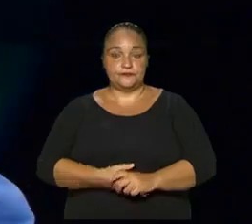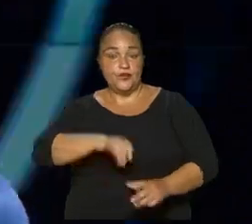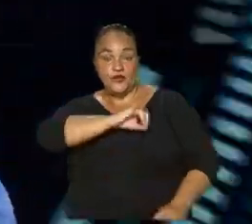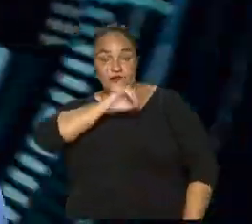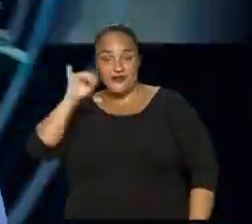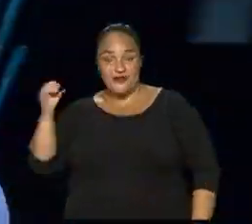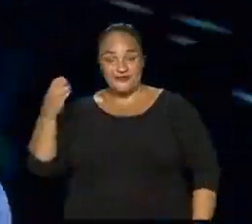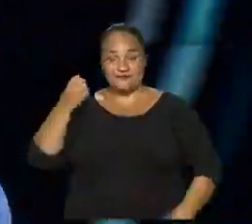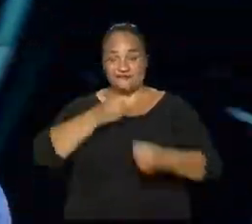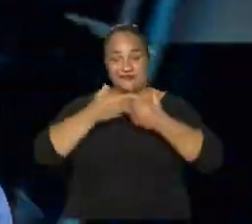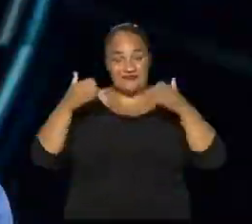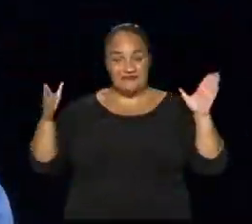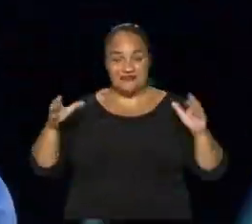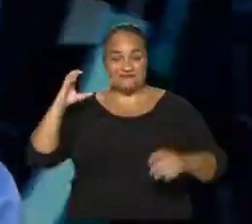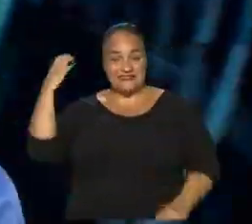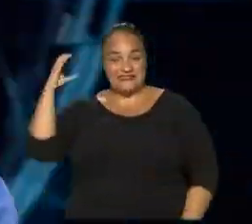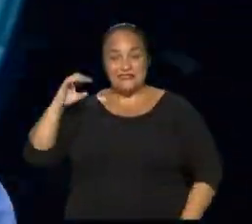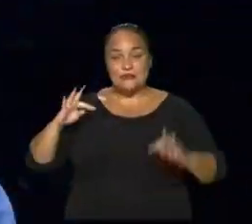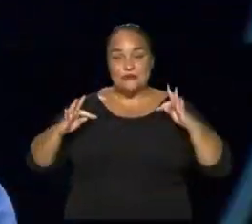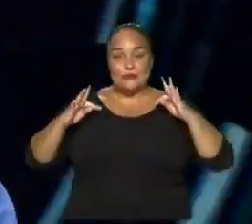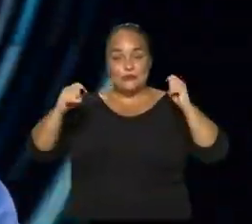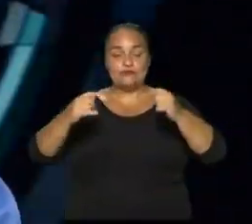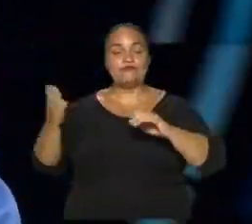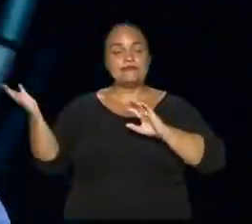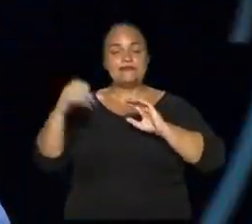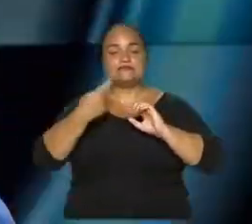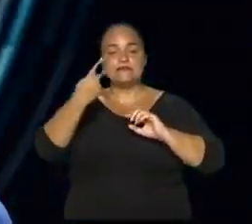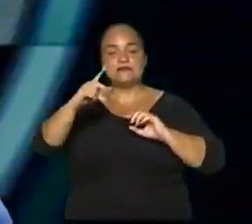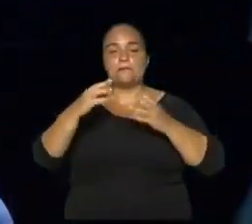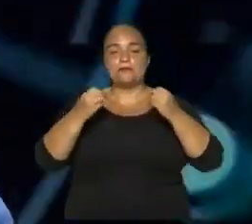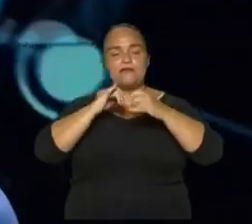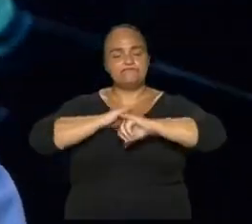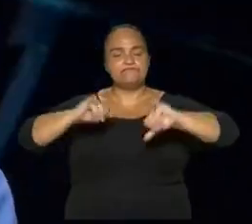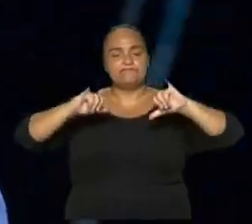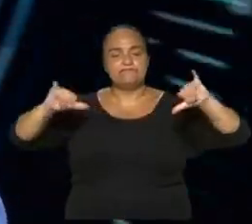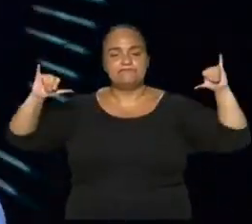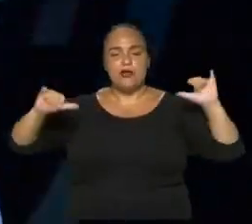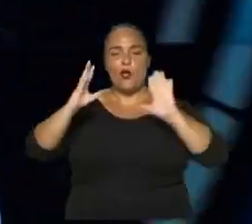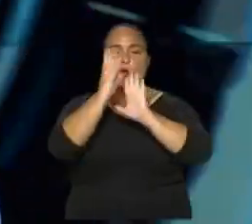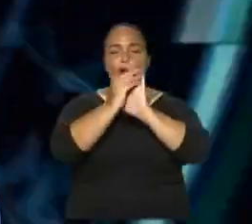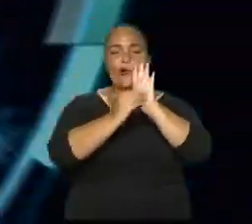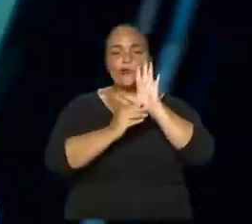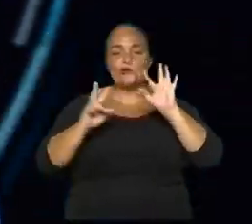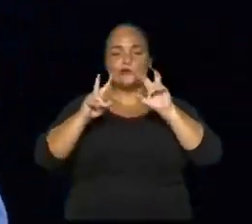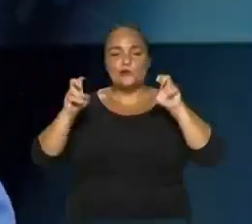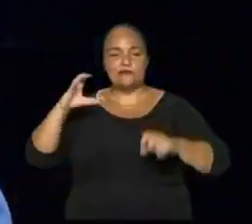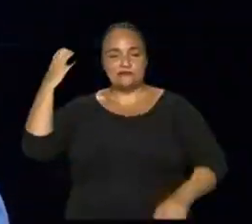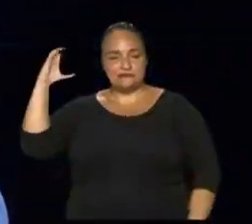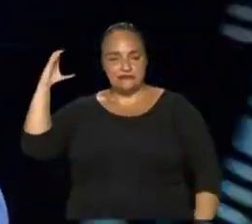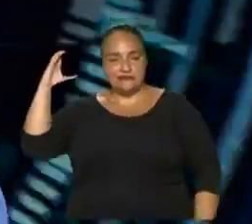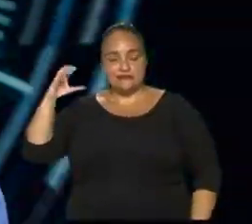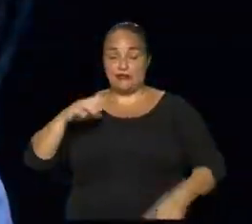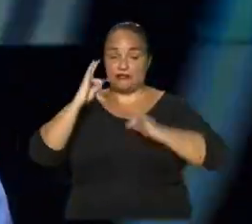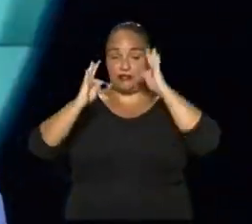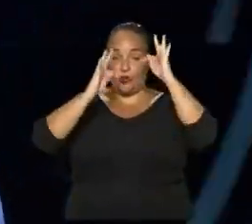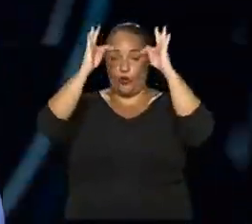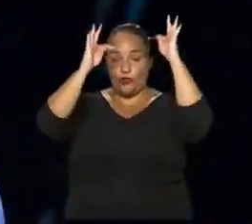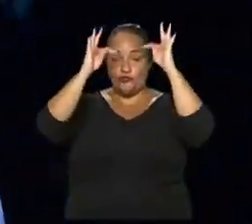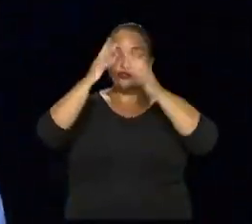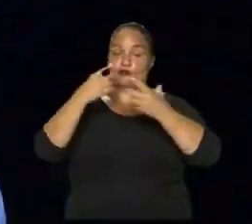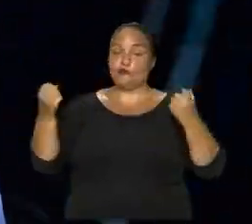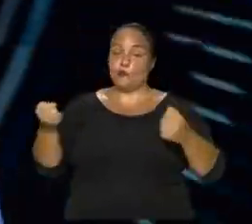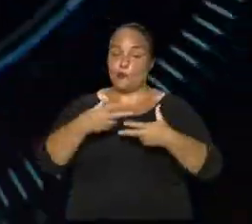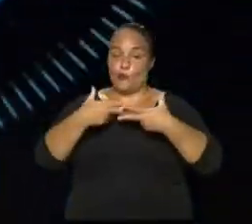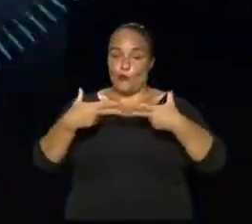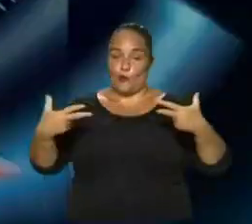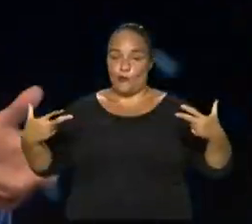Olá, está no ar o Ciência é Tudo, trazendo para você muita informação e conteúdos sobre ciência, tecnologia e